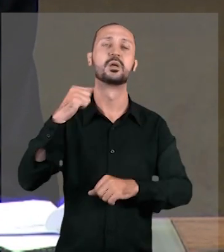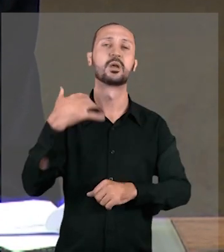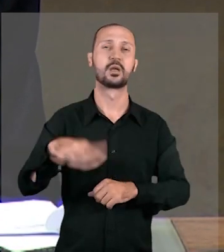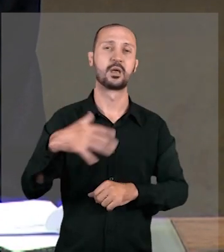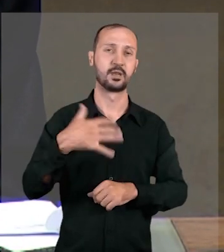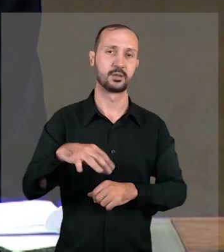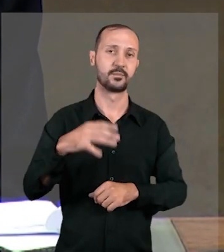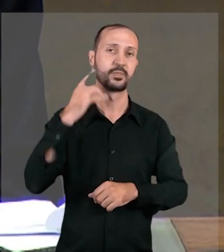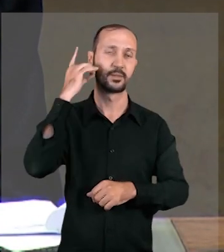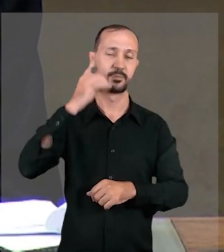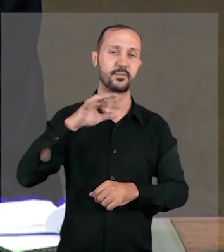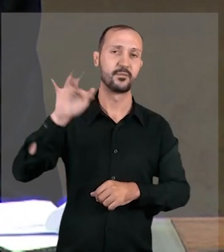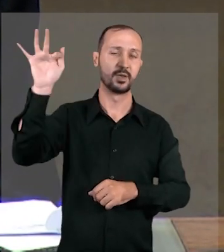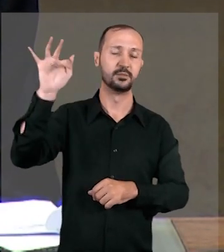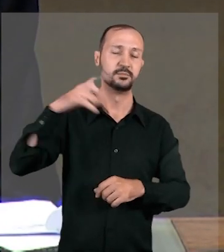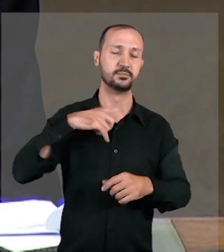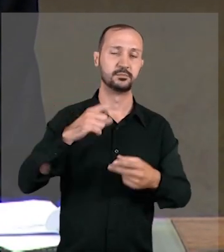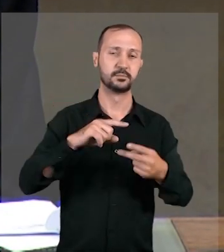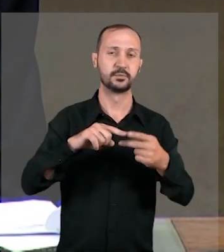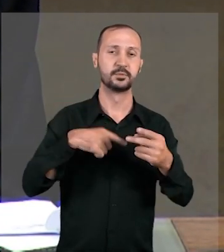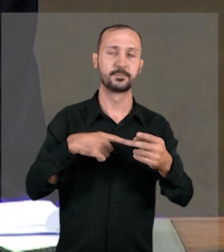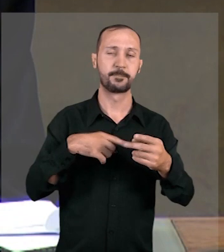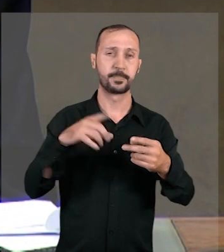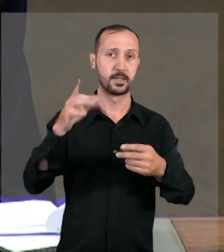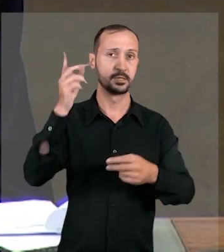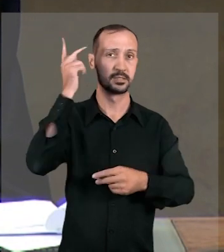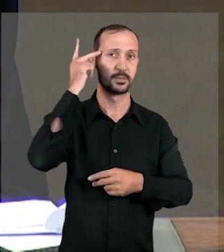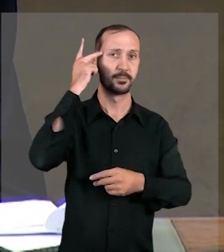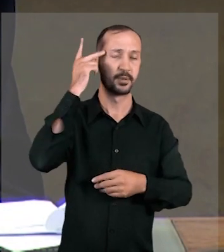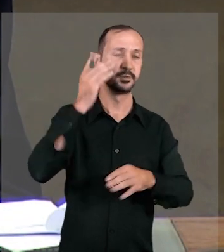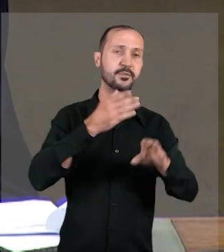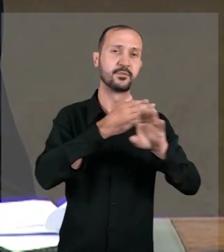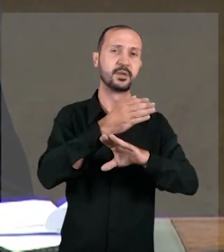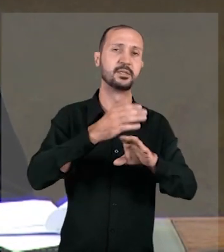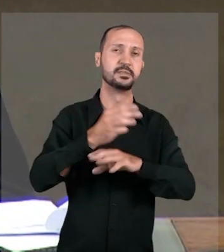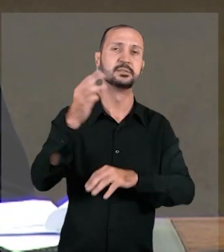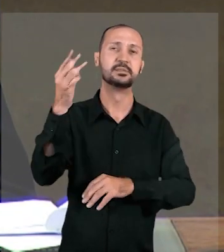Quem é candidato em São Paulo faz campanha para 33